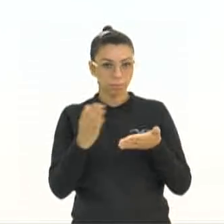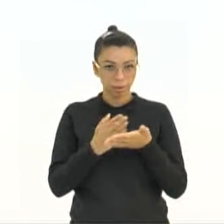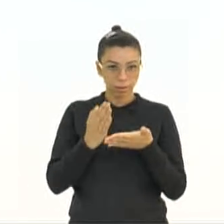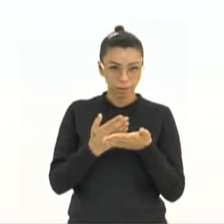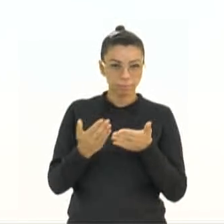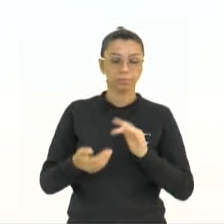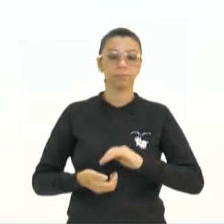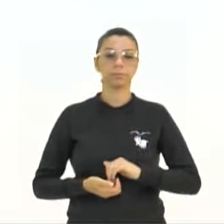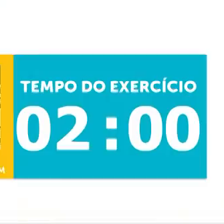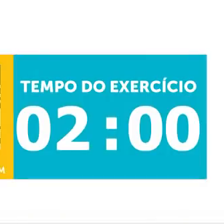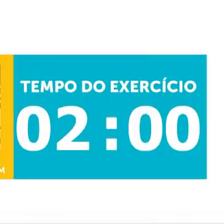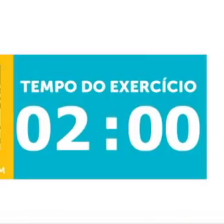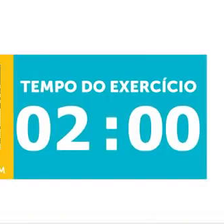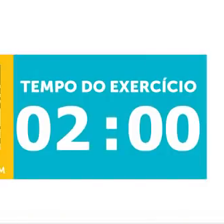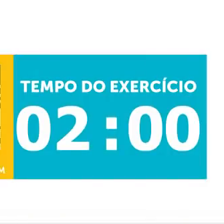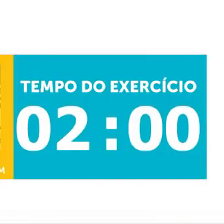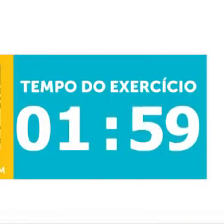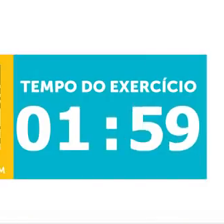lá.